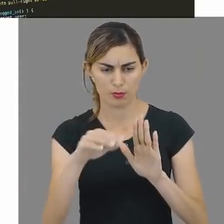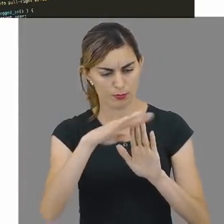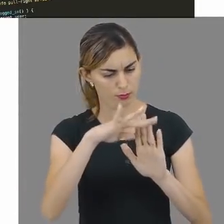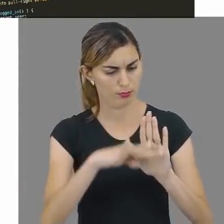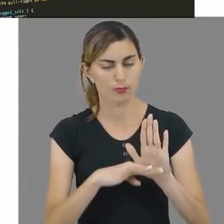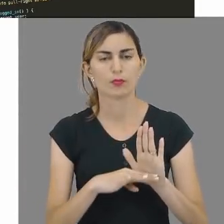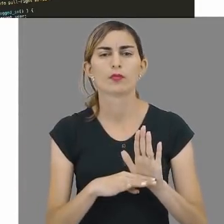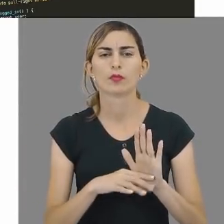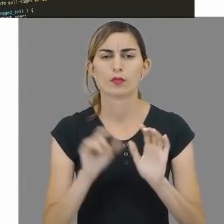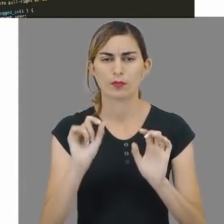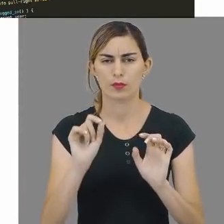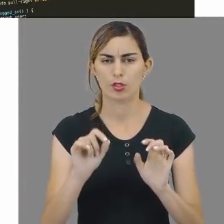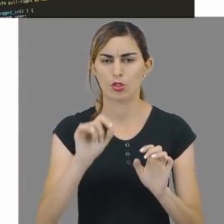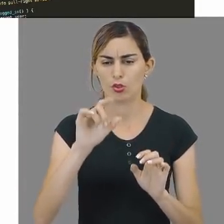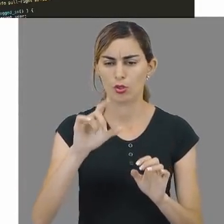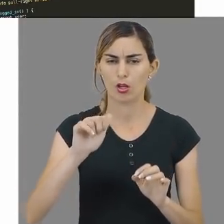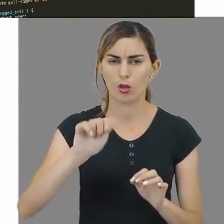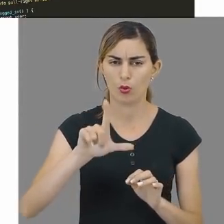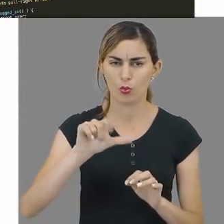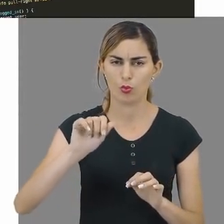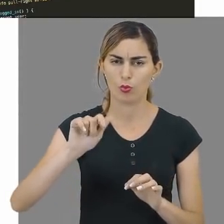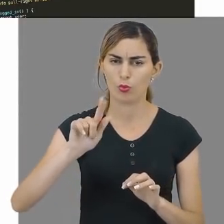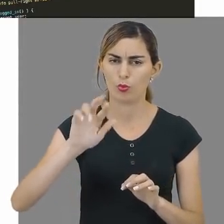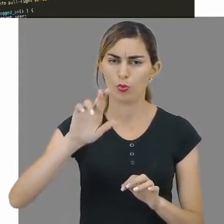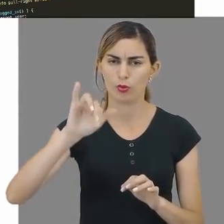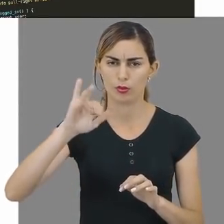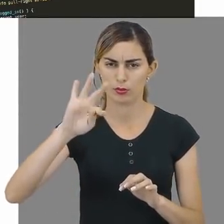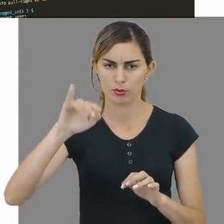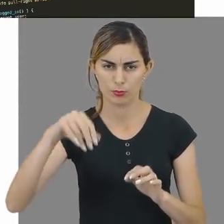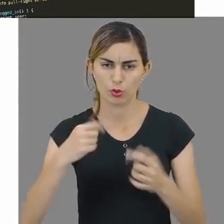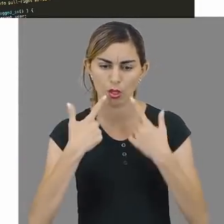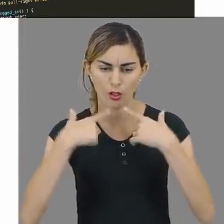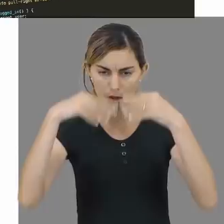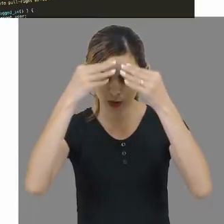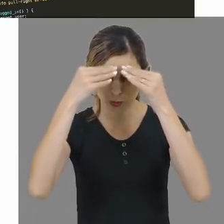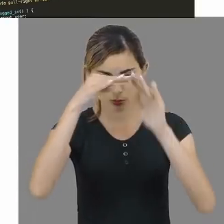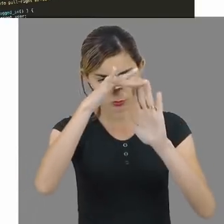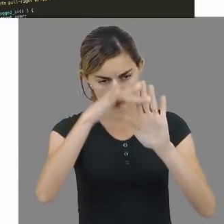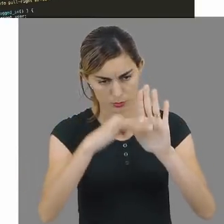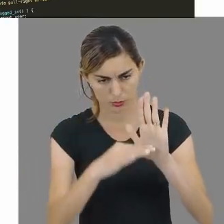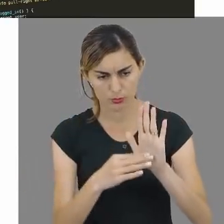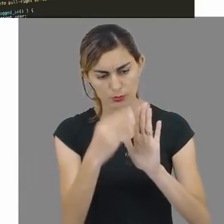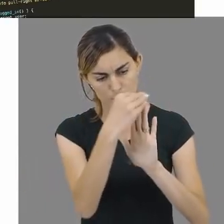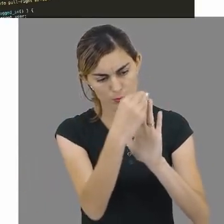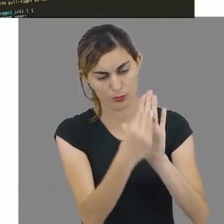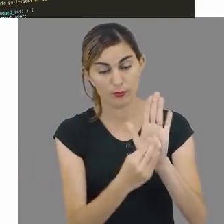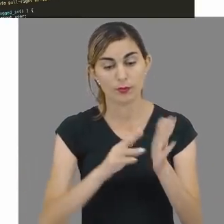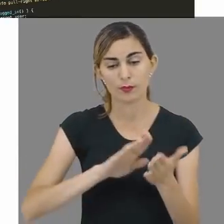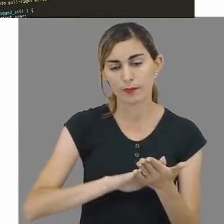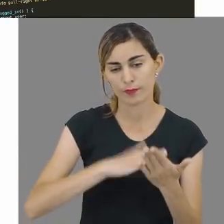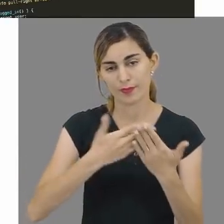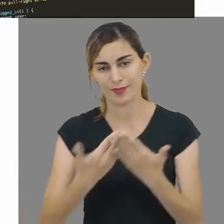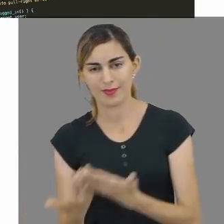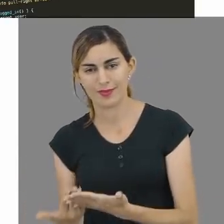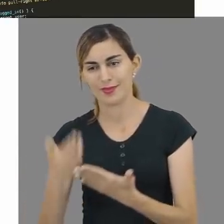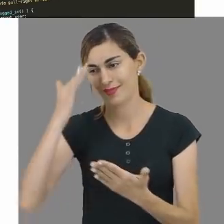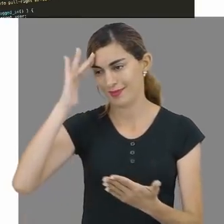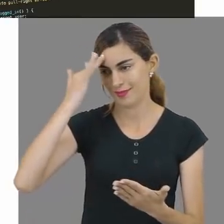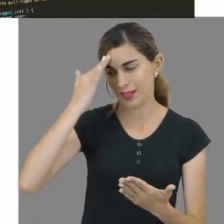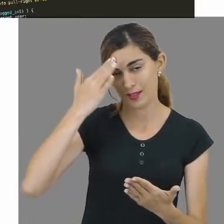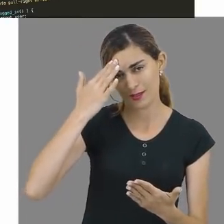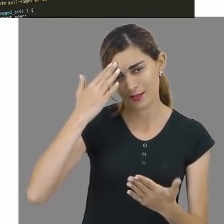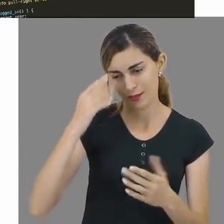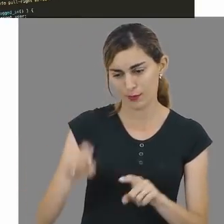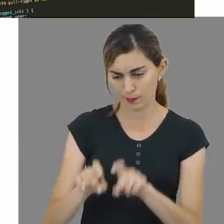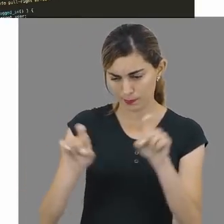programa é um algoritmo implementado através de uma linguagem de programação e que é interpretado e executado